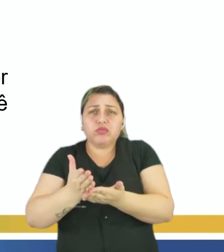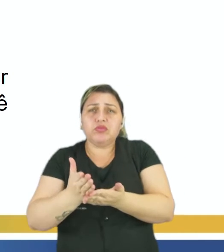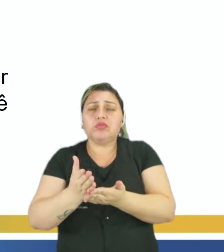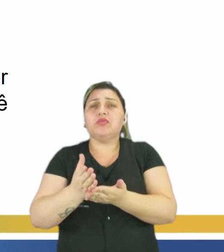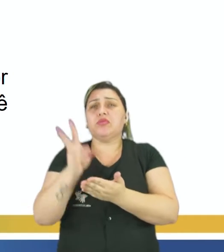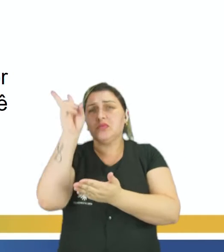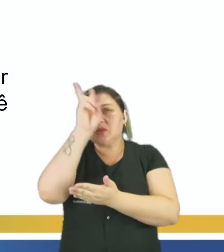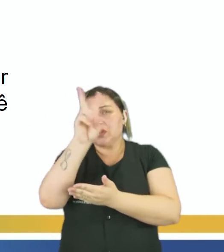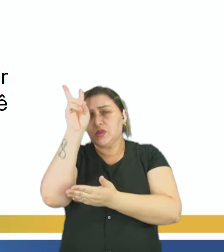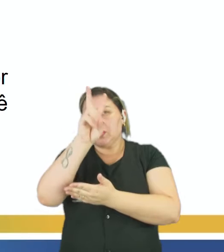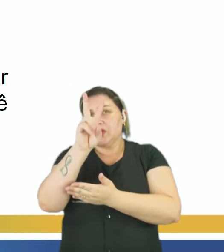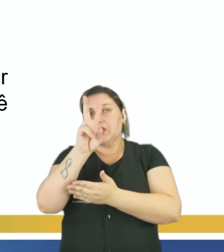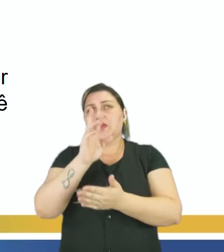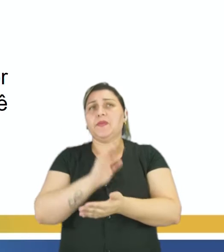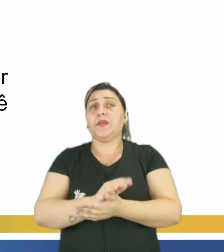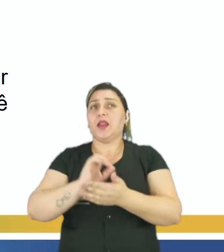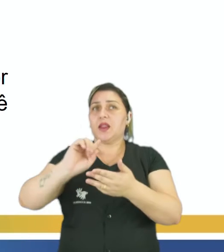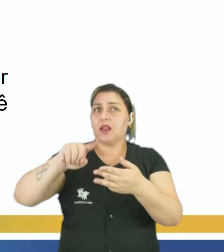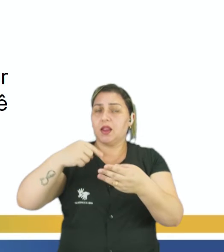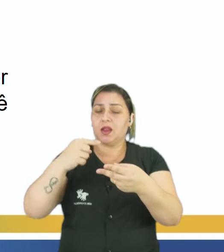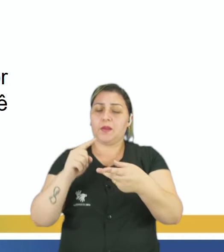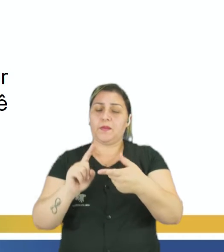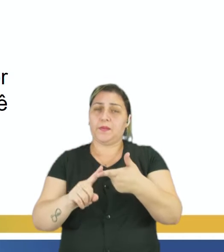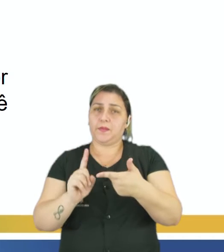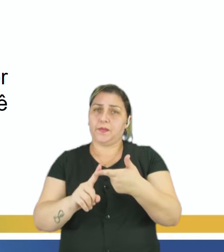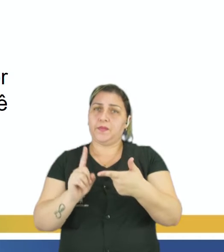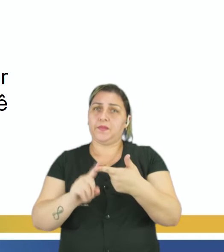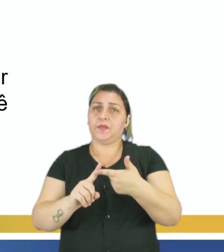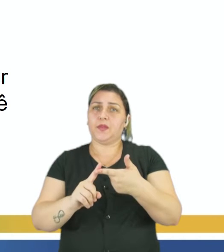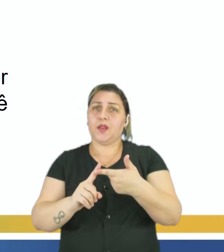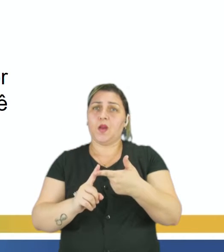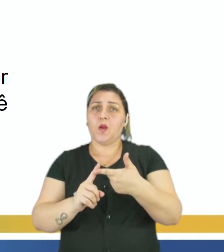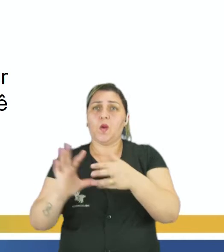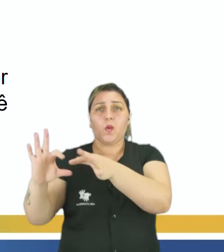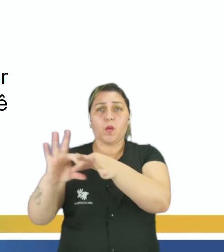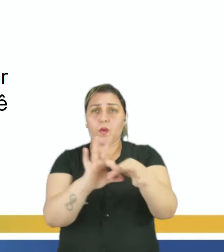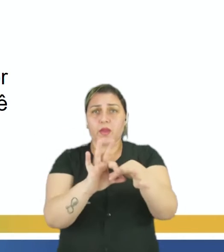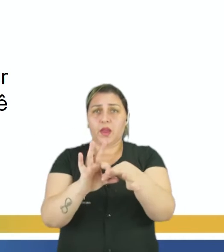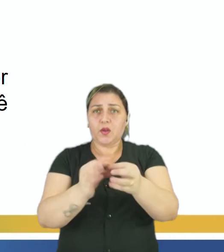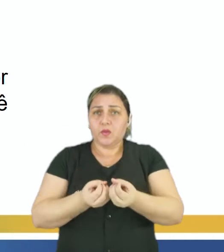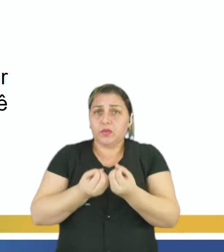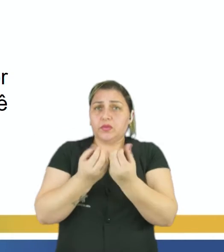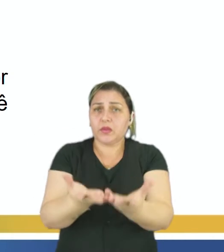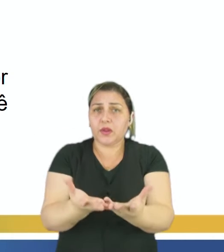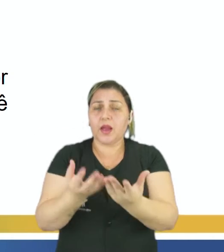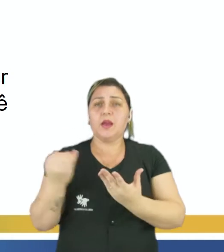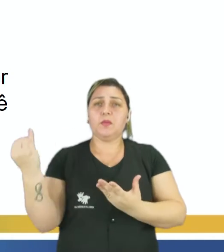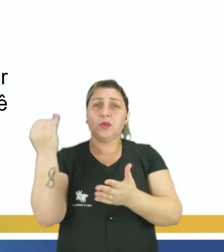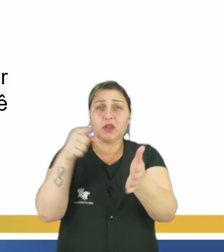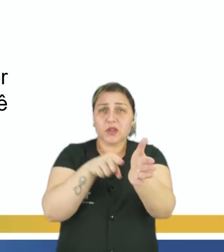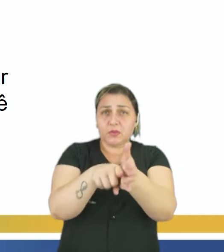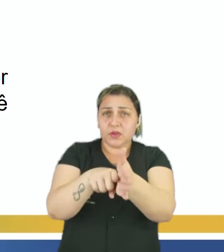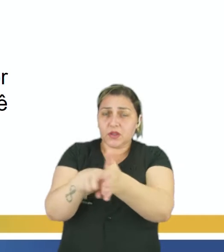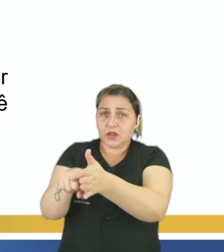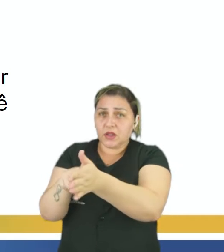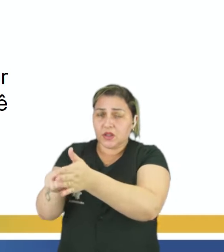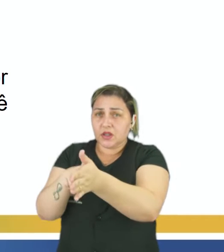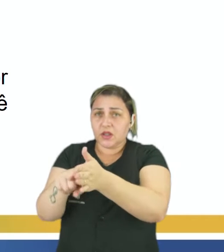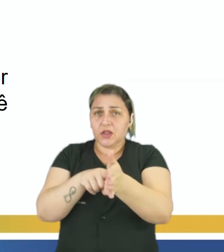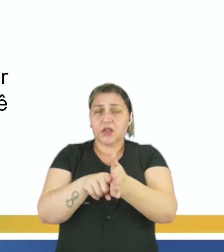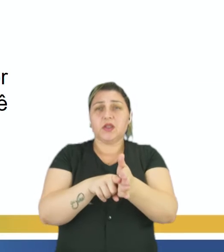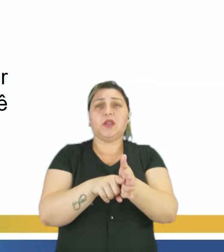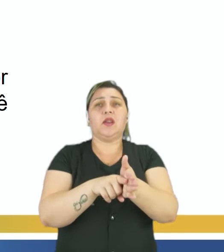do que você vai falar. Depois, você vai oferecer um contexto. Daí a importância da pesquisa. Você